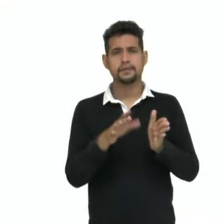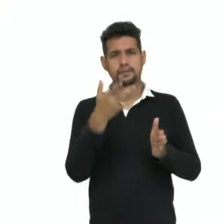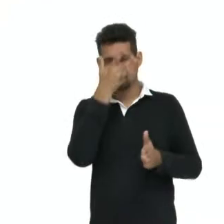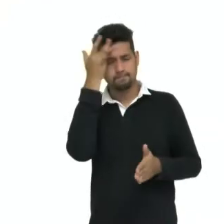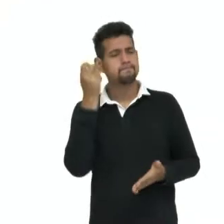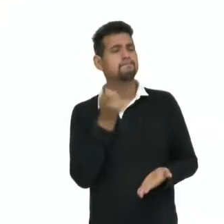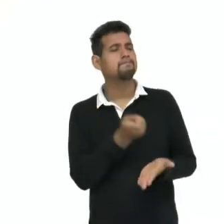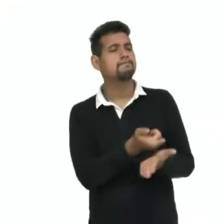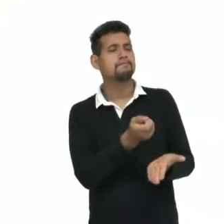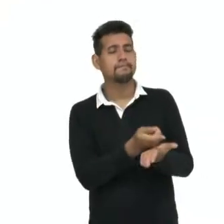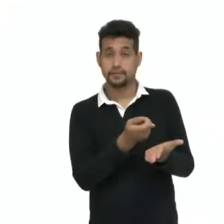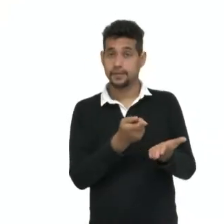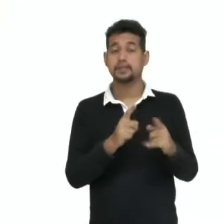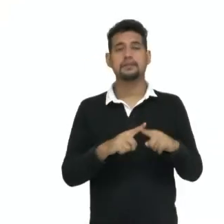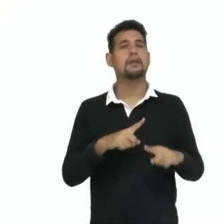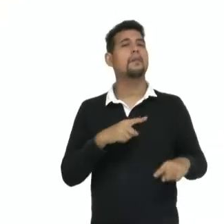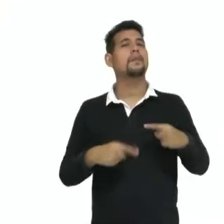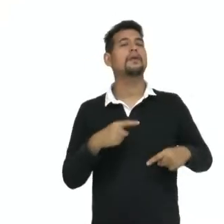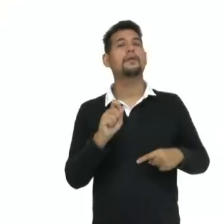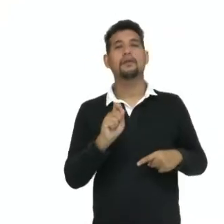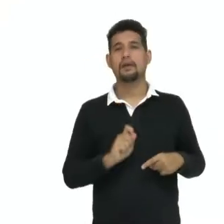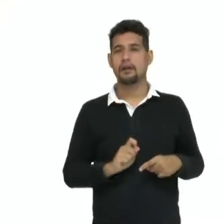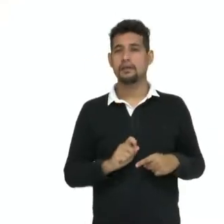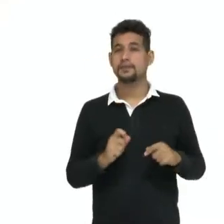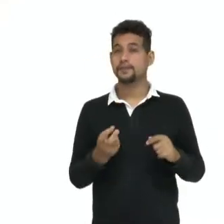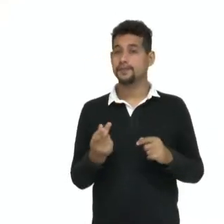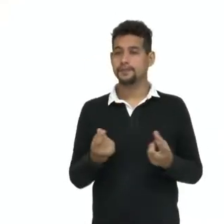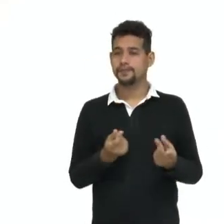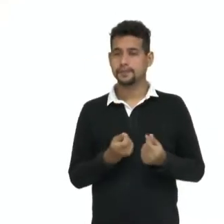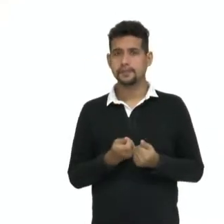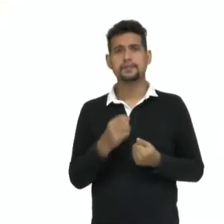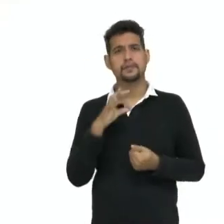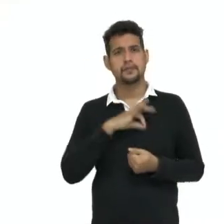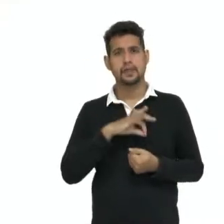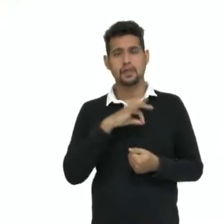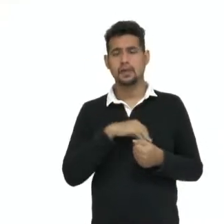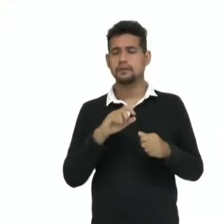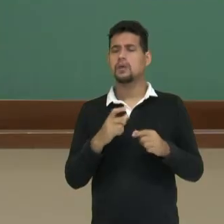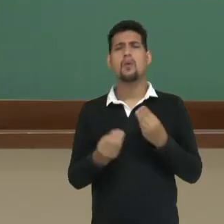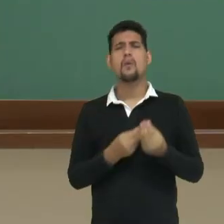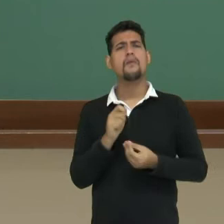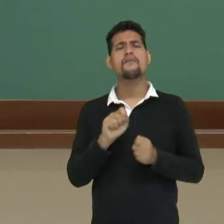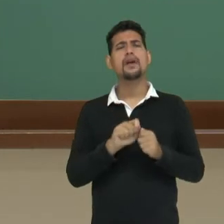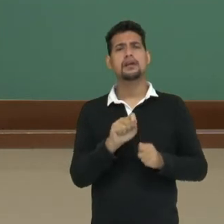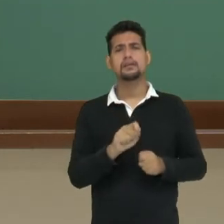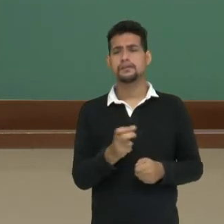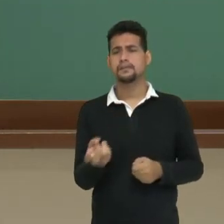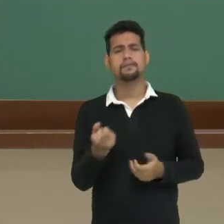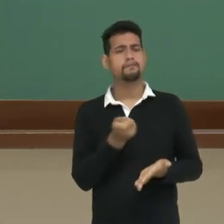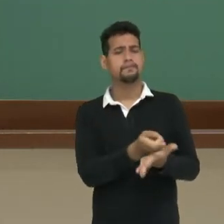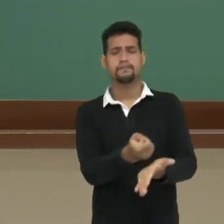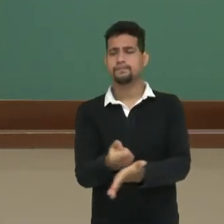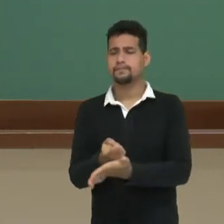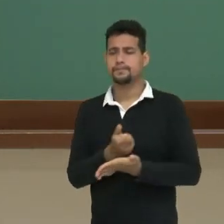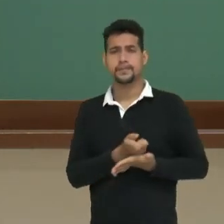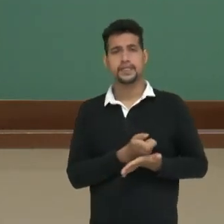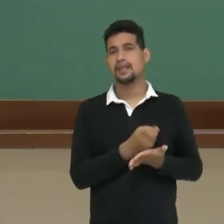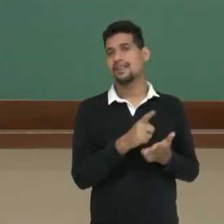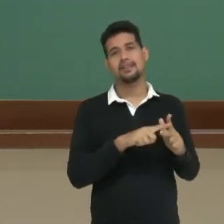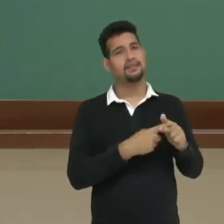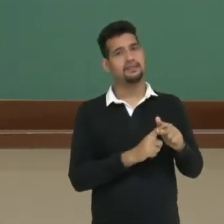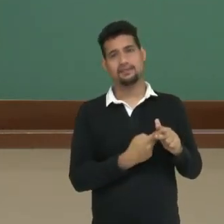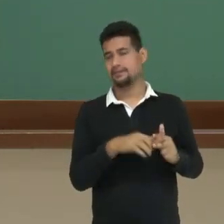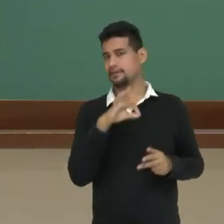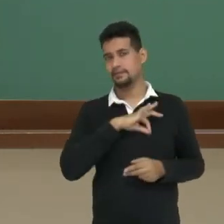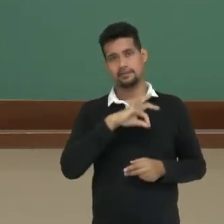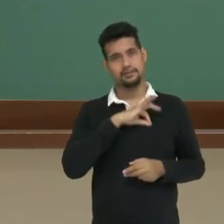cá. Ele vai ter como política comprimir os salários dos trabalhadores. Como que ele fazia isso? Tá? Ele não reajustava o salário